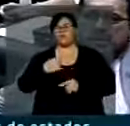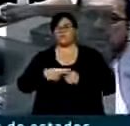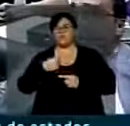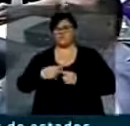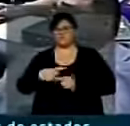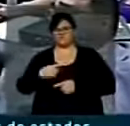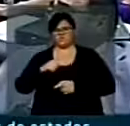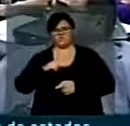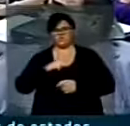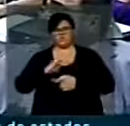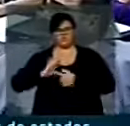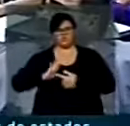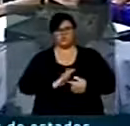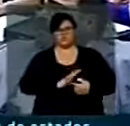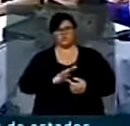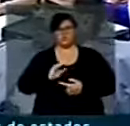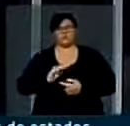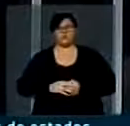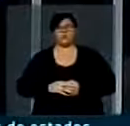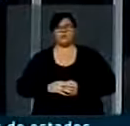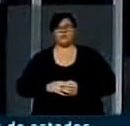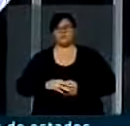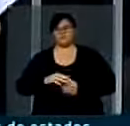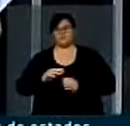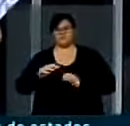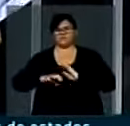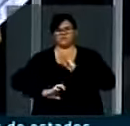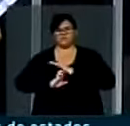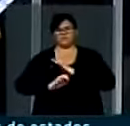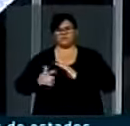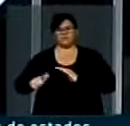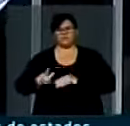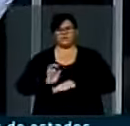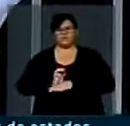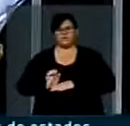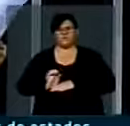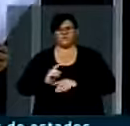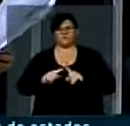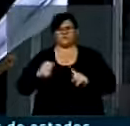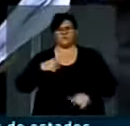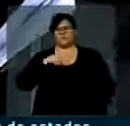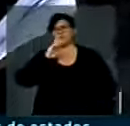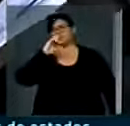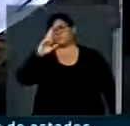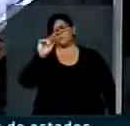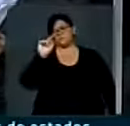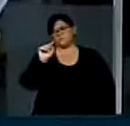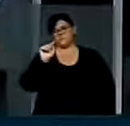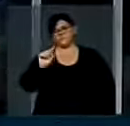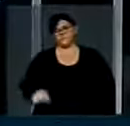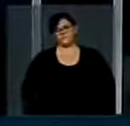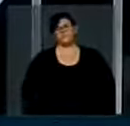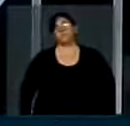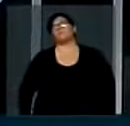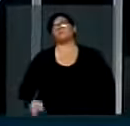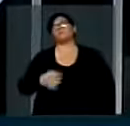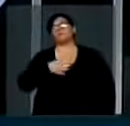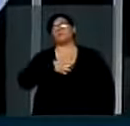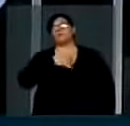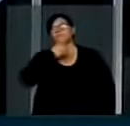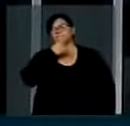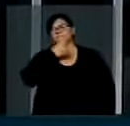ter vindo, de a Shell ter vindo, das estatais chinesas terem vindo. Respondo ao líder do governo, a frustração não